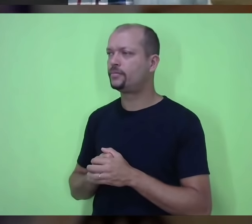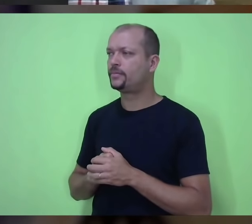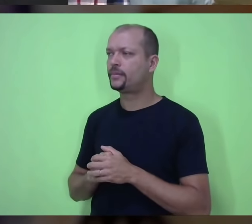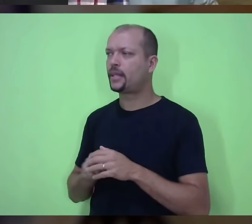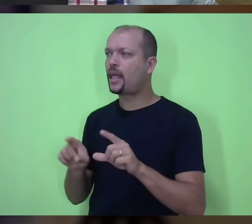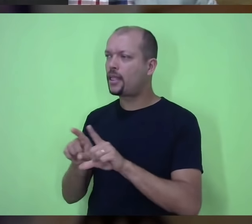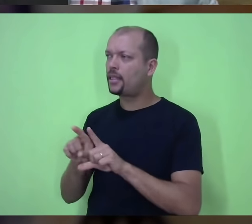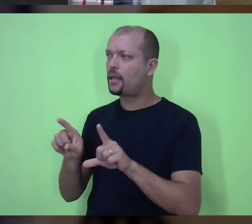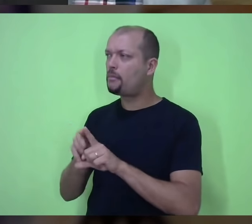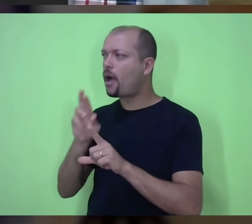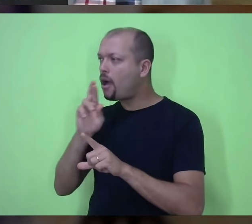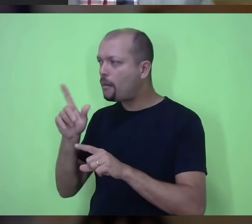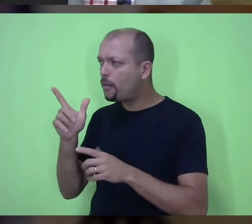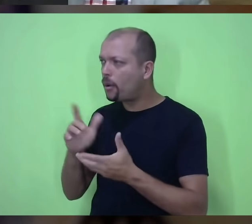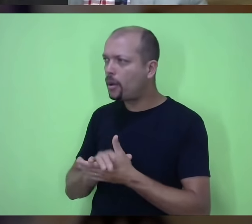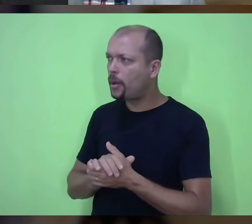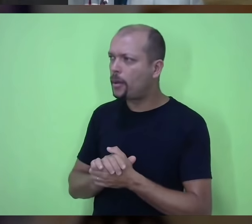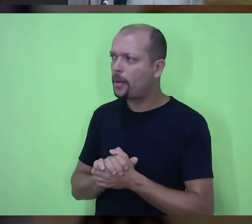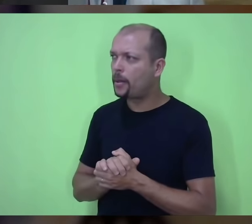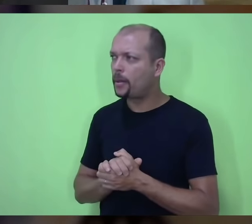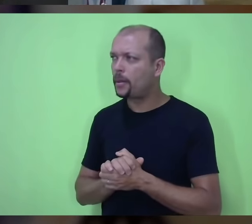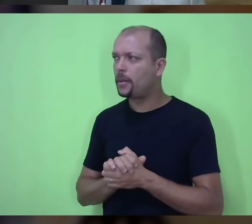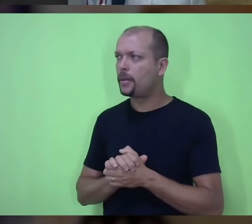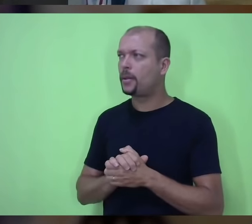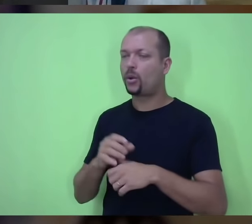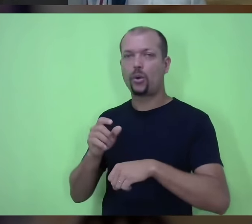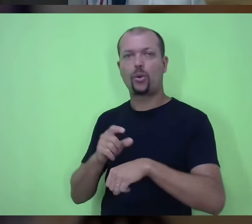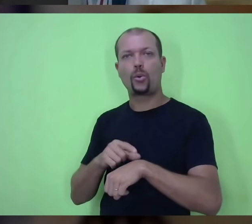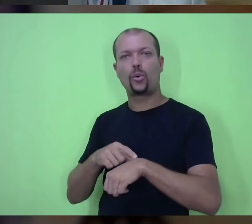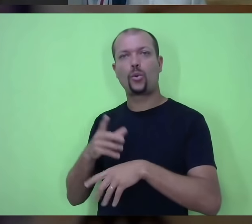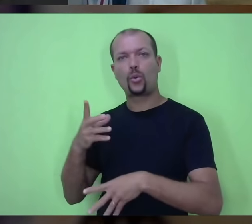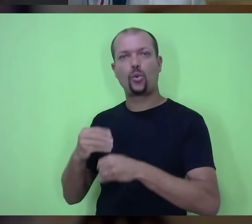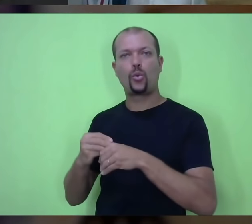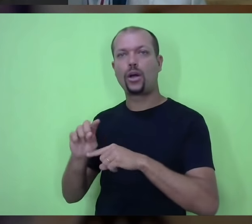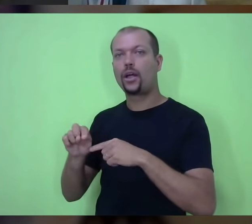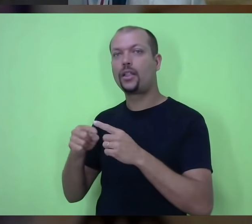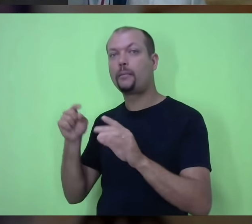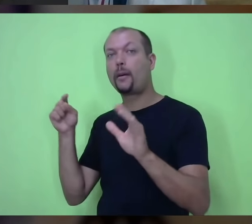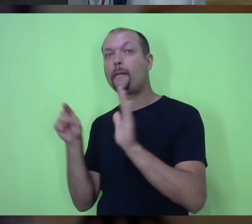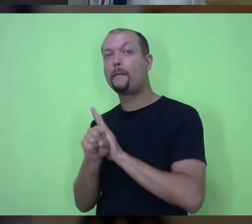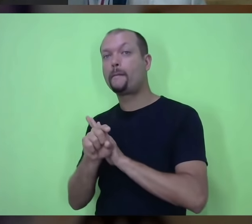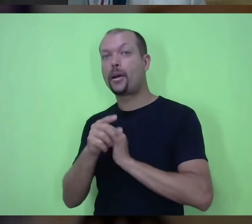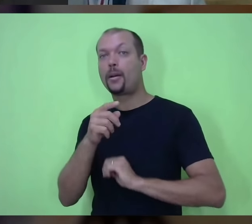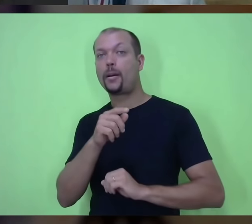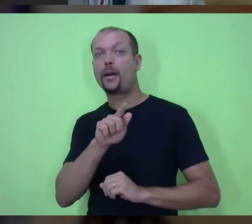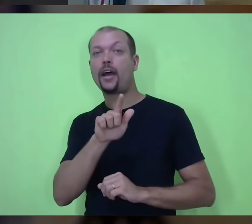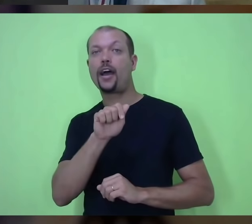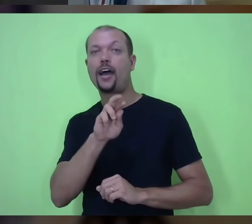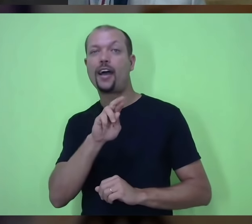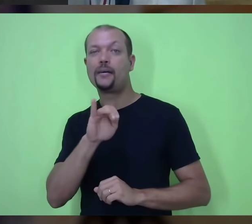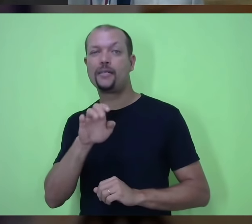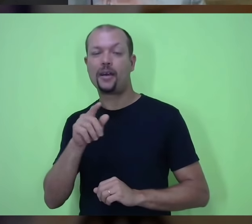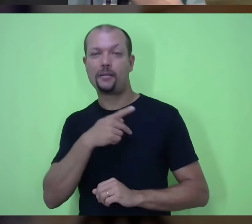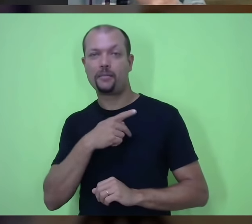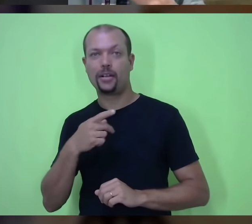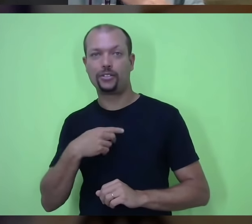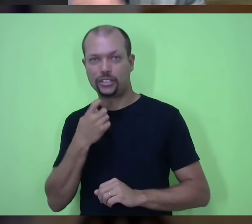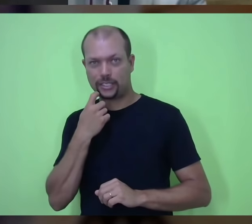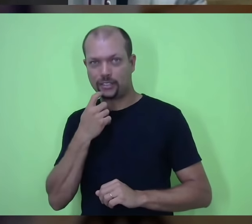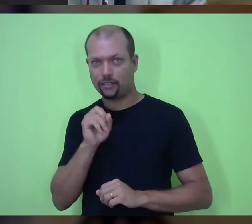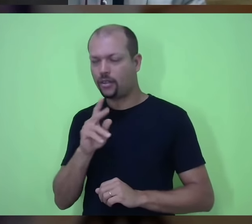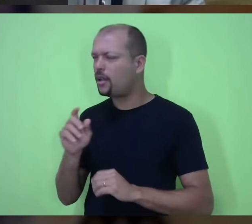nós respondamos, pastor Bruno, o tempo é mais curto dessa vez, e depois eu vou fazer uma pergunta ao pastor Gabriel na lição